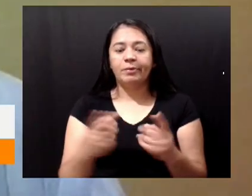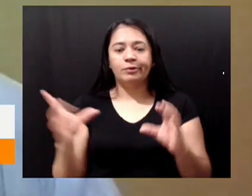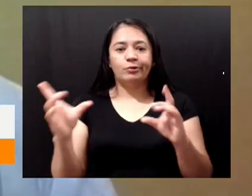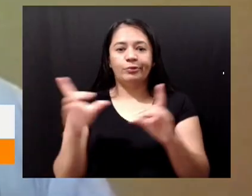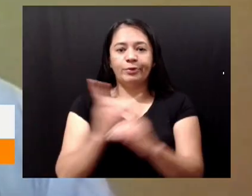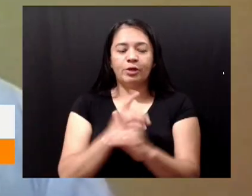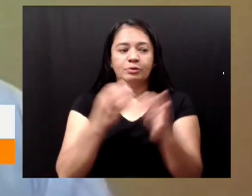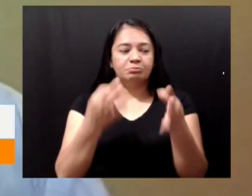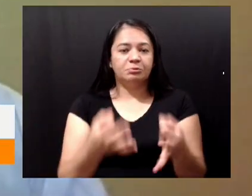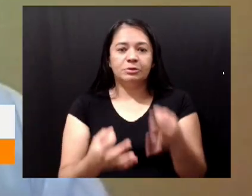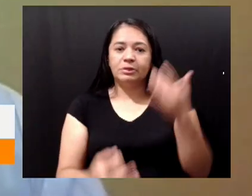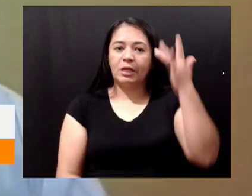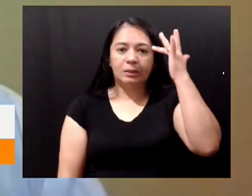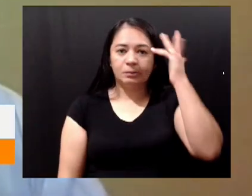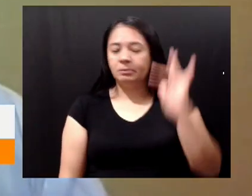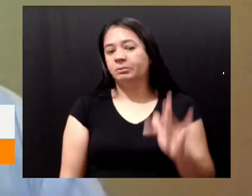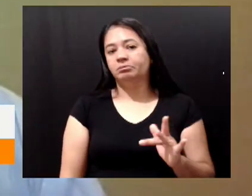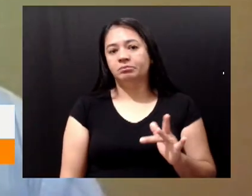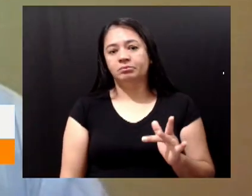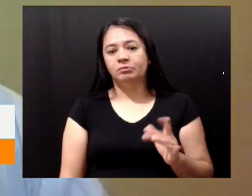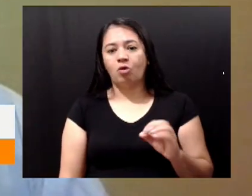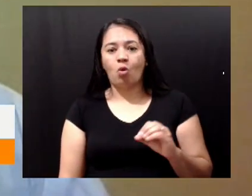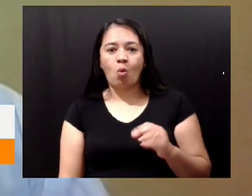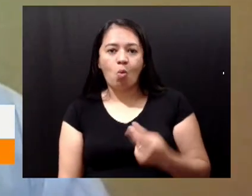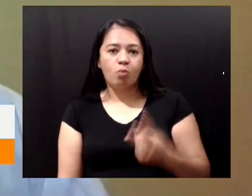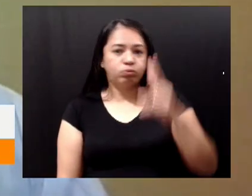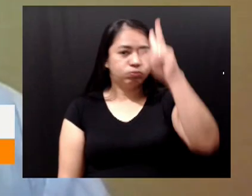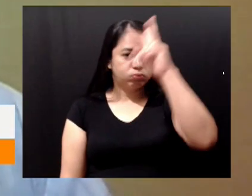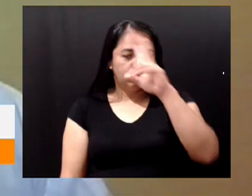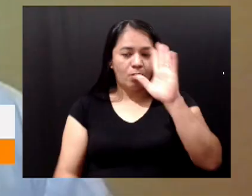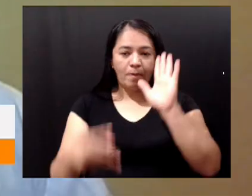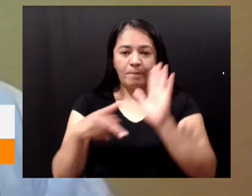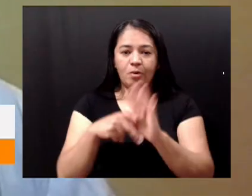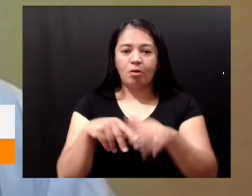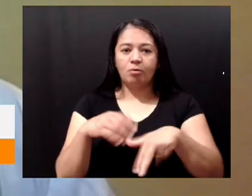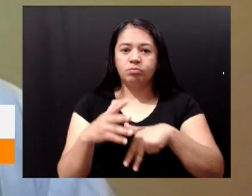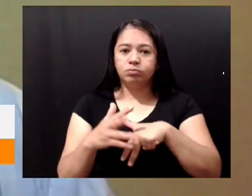uma história clínica do paciente, sem anamnese,